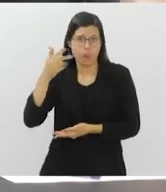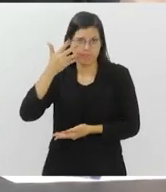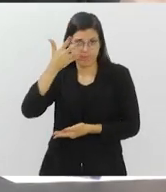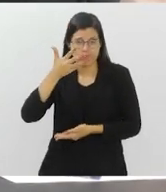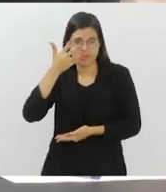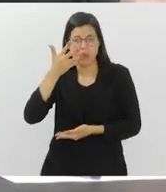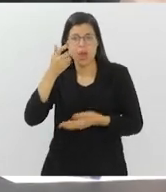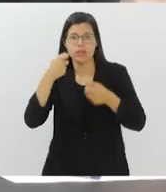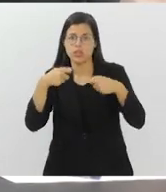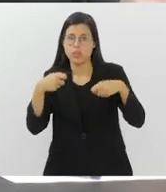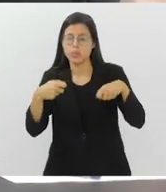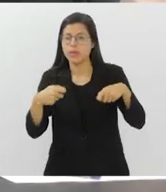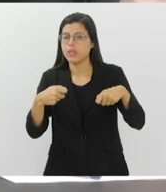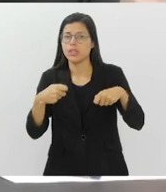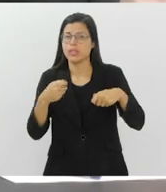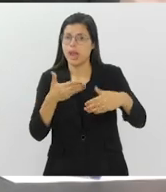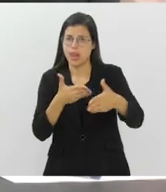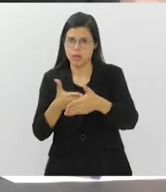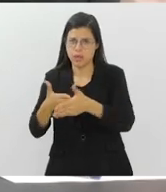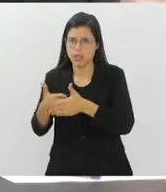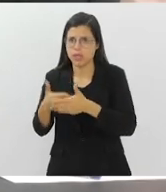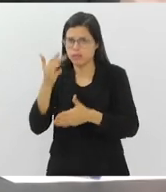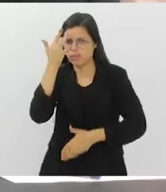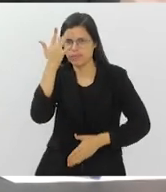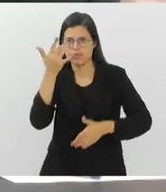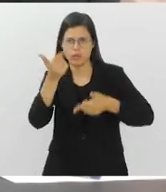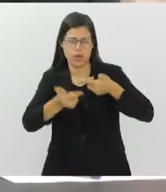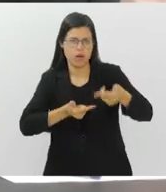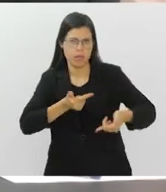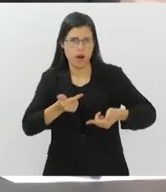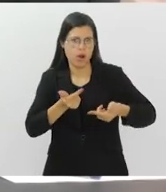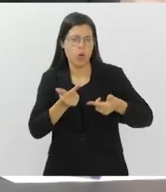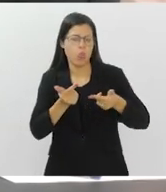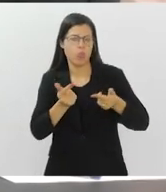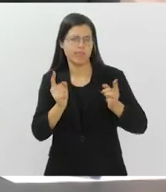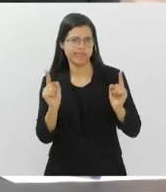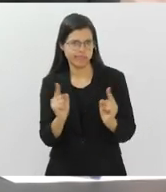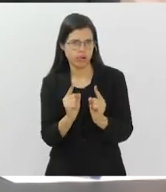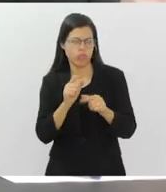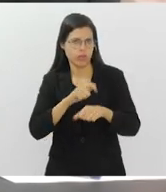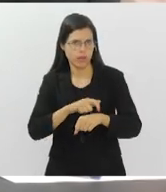precisamos delimitar, para facilitar um pouco o trabalho, precisamos delimitar o tempo de fala,